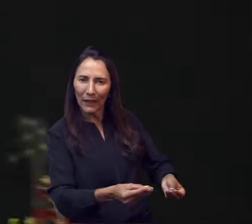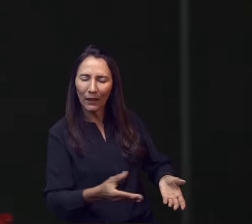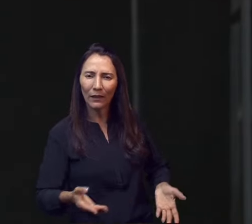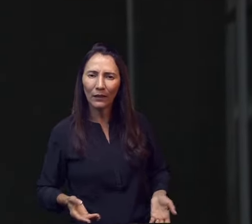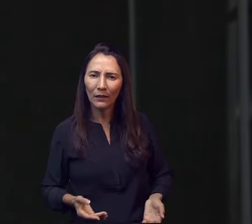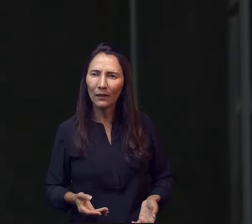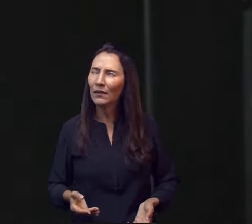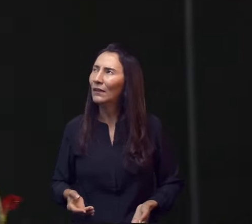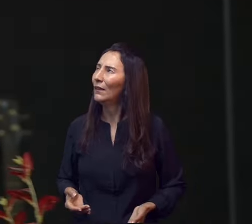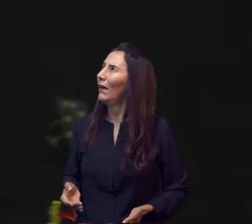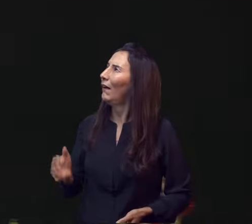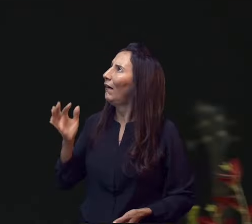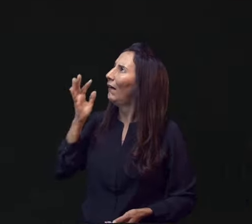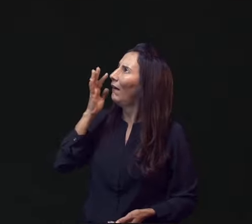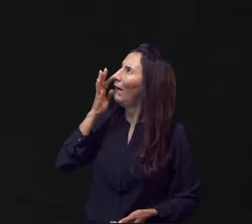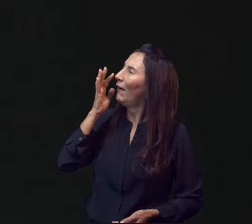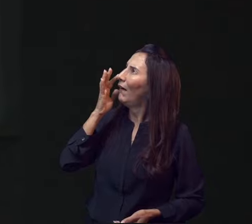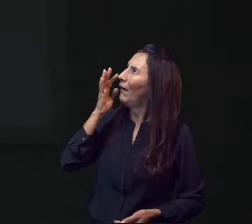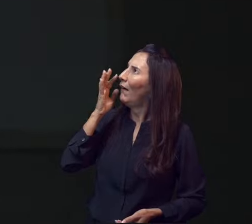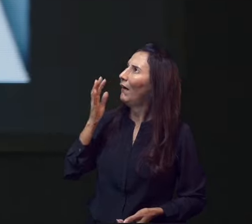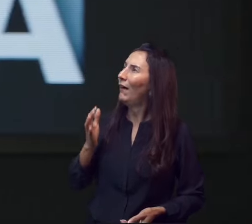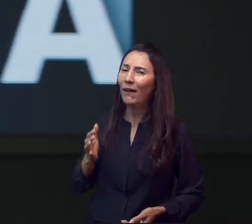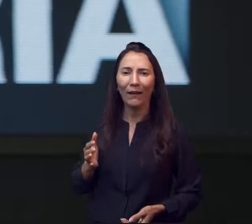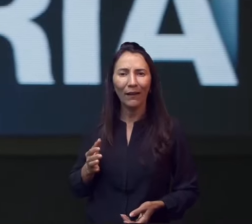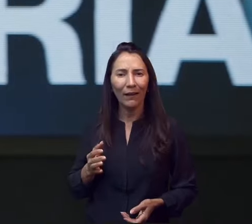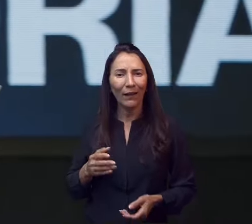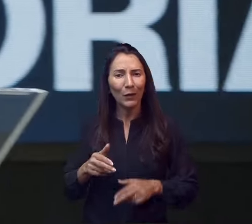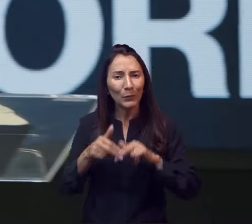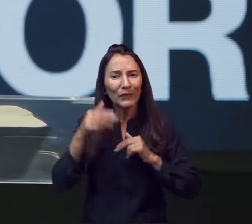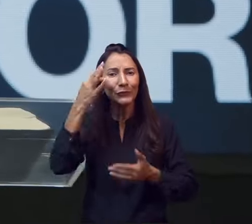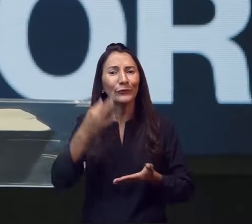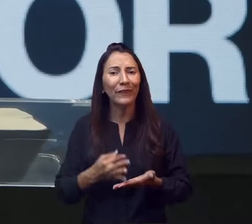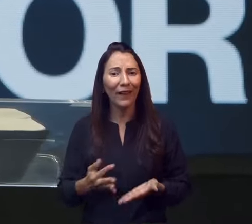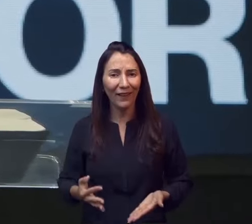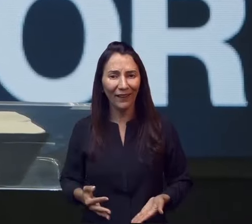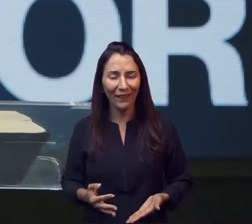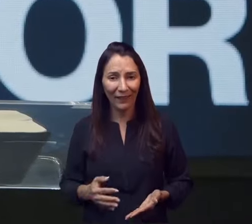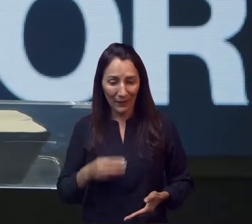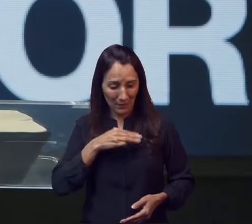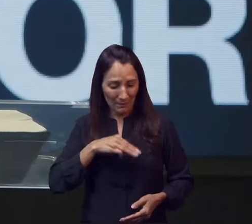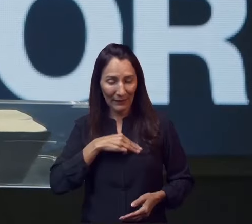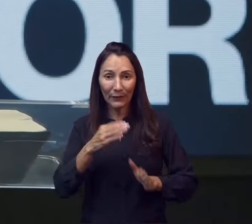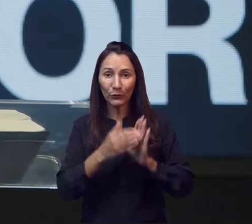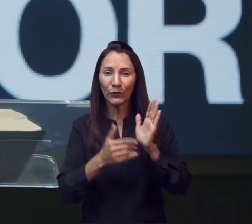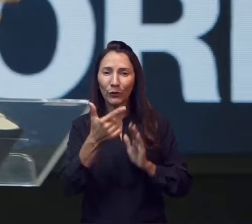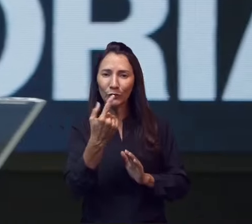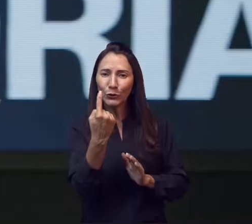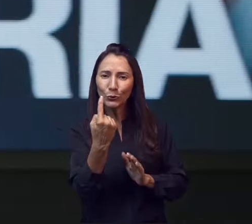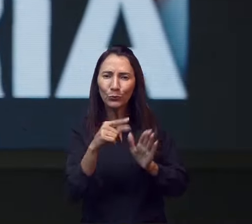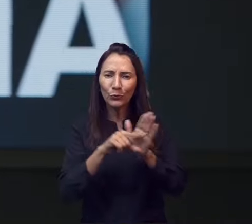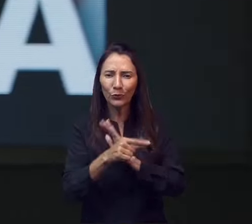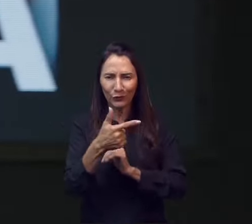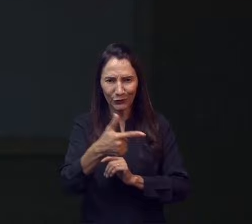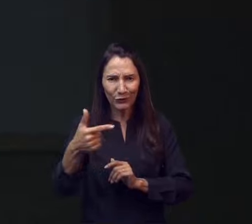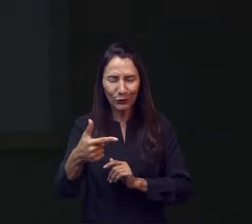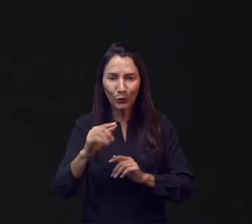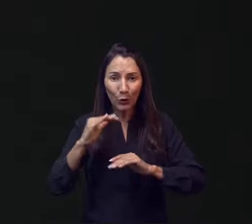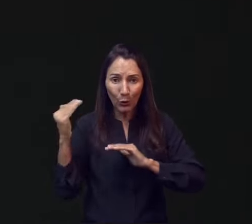peço por causa de uma questão de fé a Bíblia diz em Mateus 21 22 tudo que